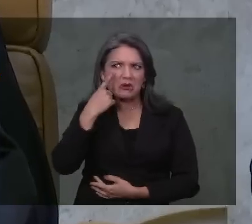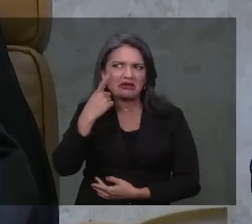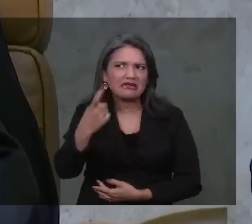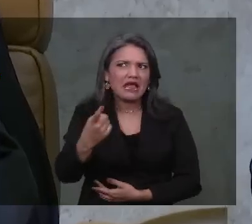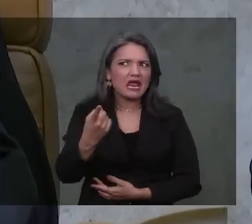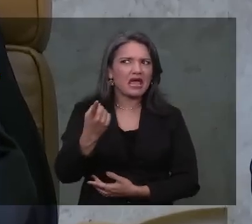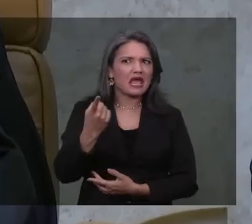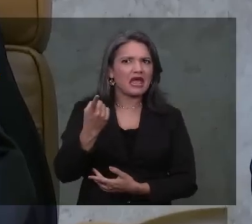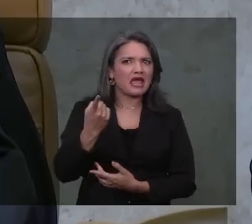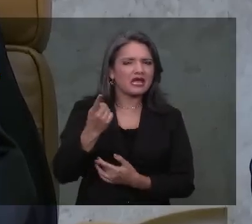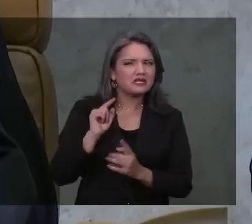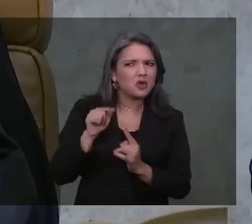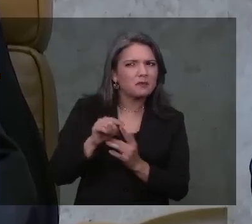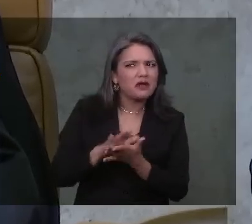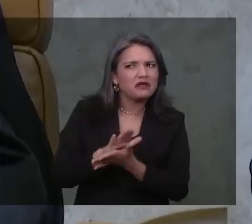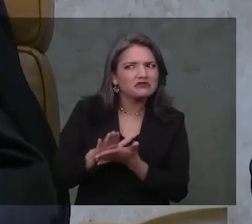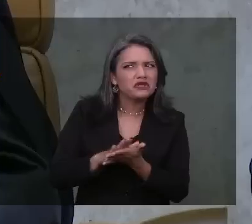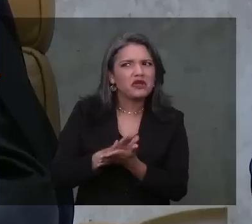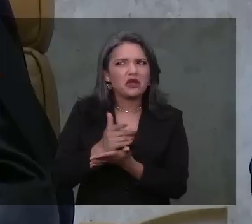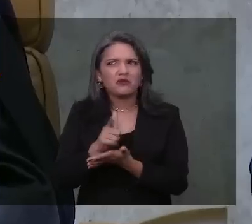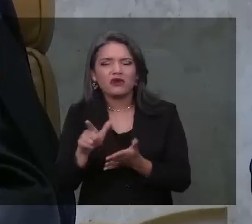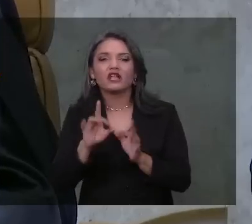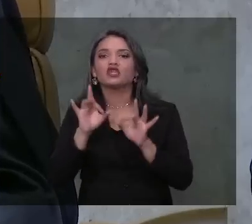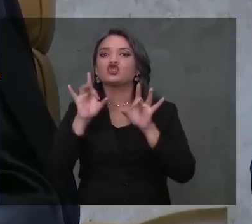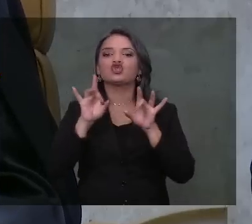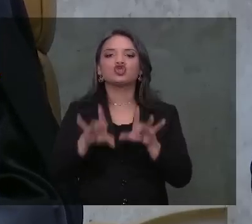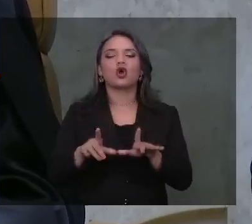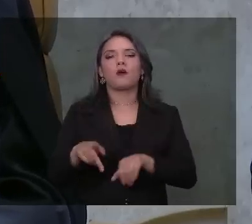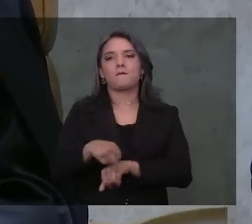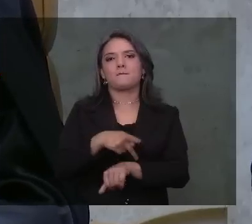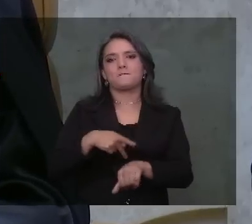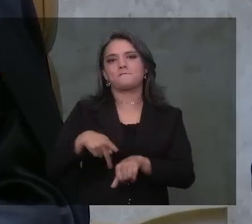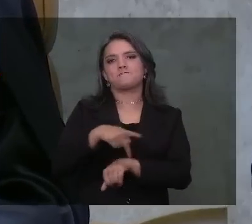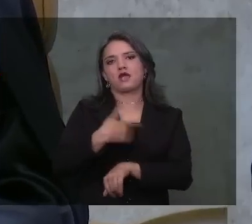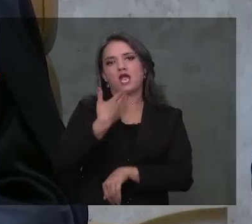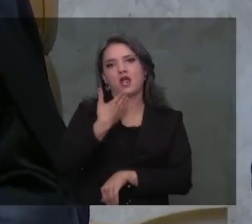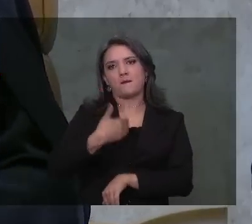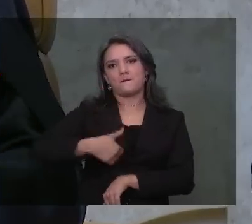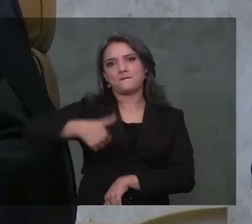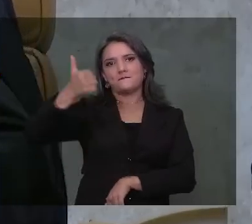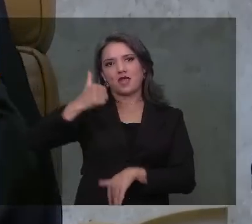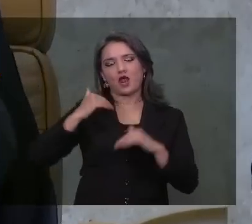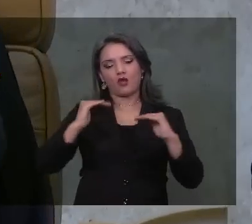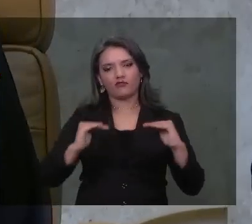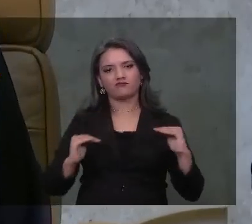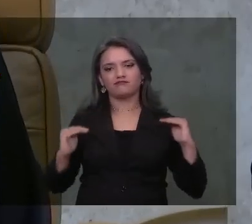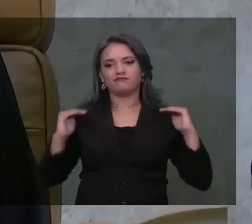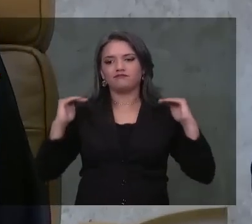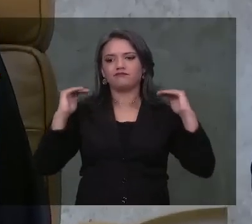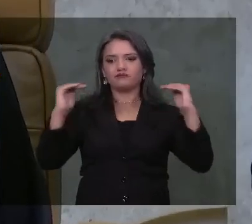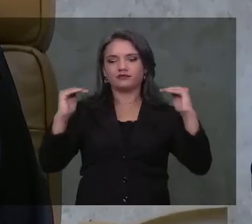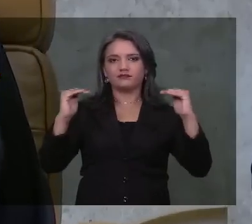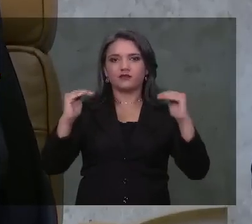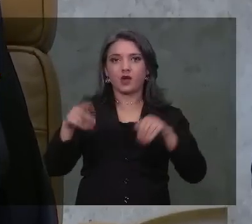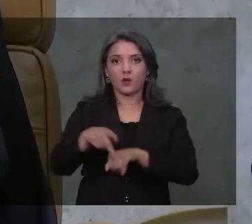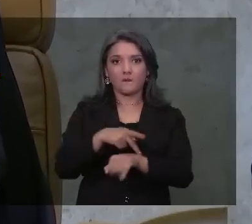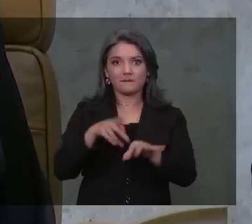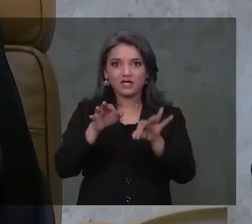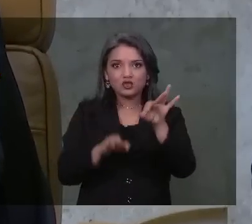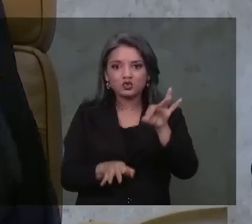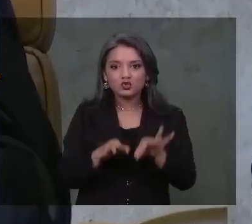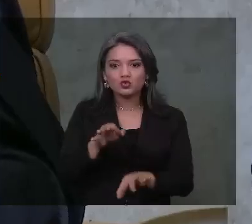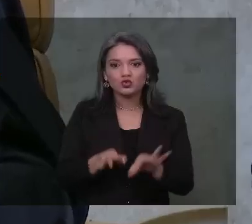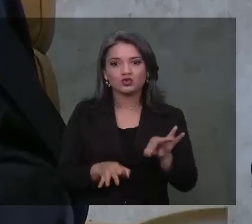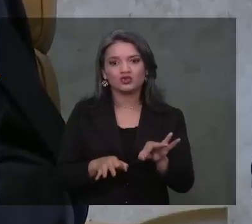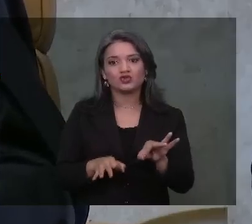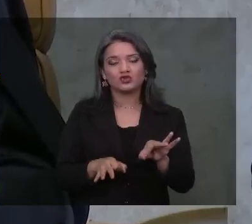intenção que não fosse a de fazer um país melhor e maior, um país justo, quem sabe um